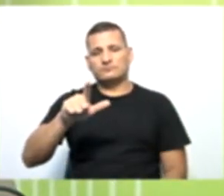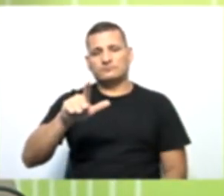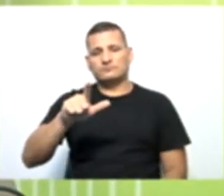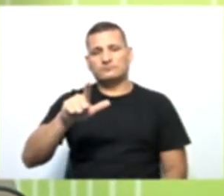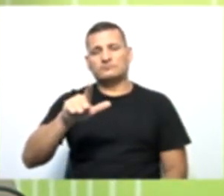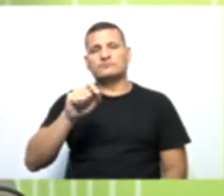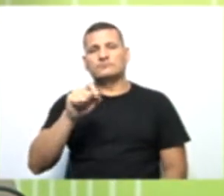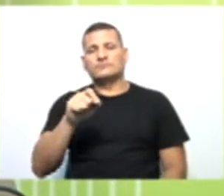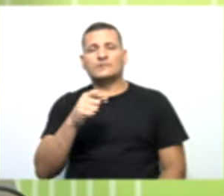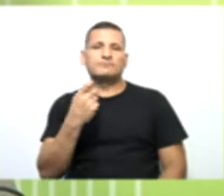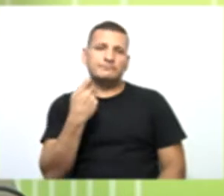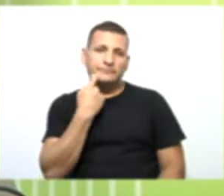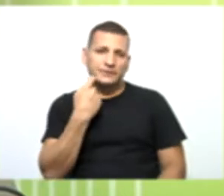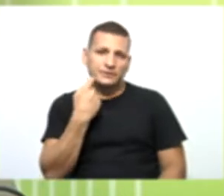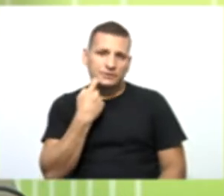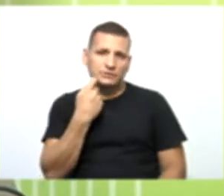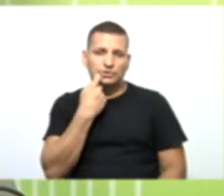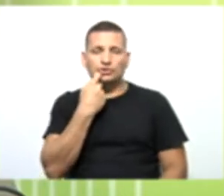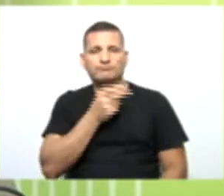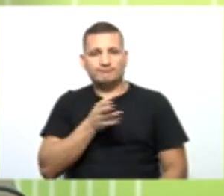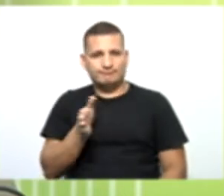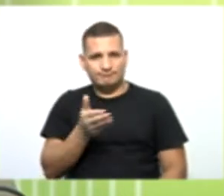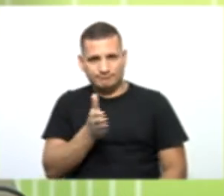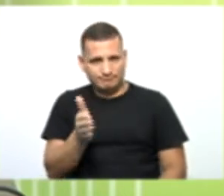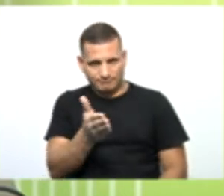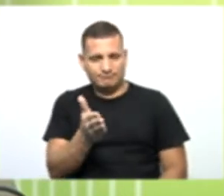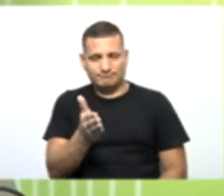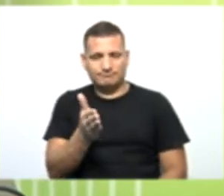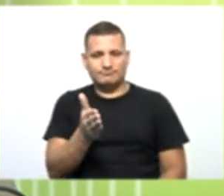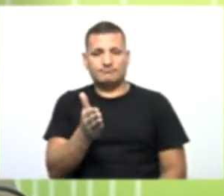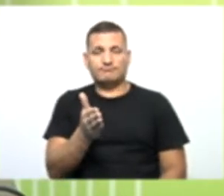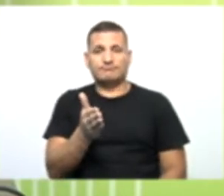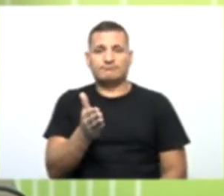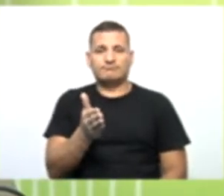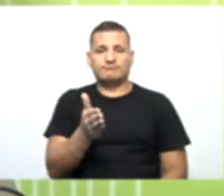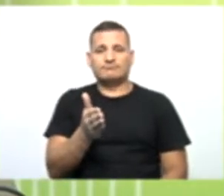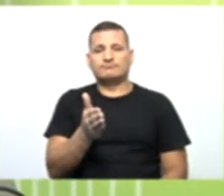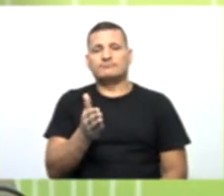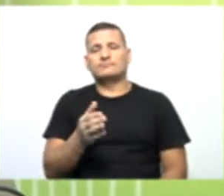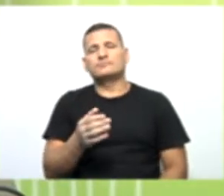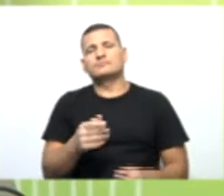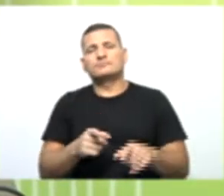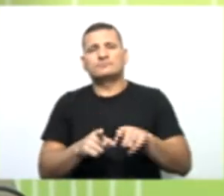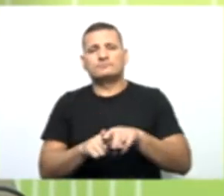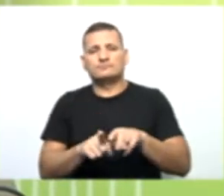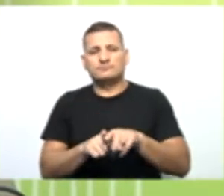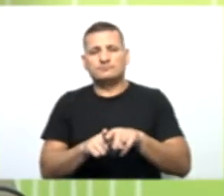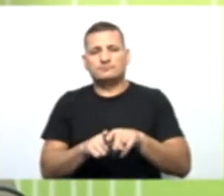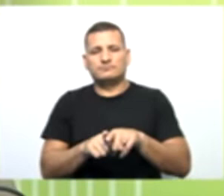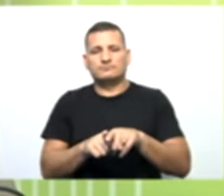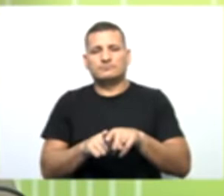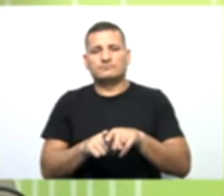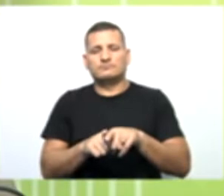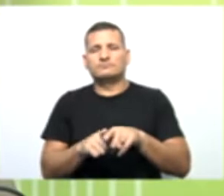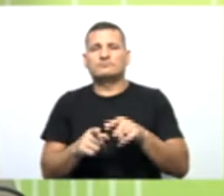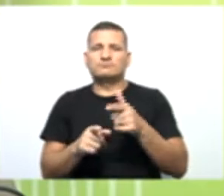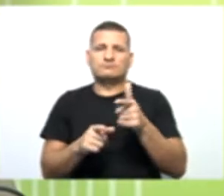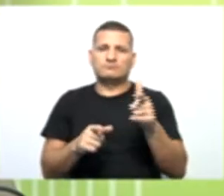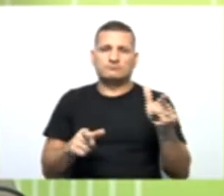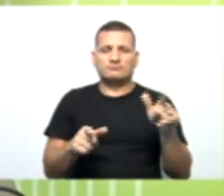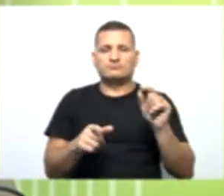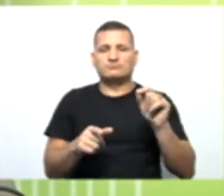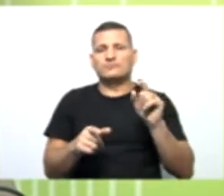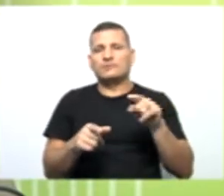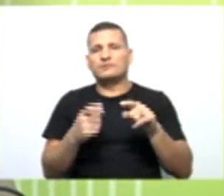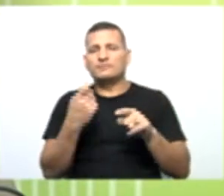de piscicultura, que é a produção de peixe, mas não só a produção de peixe, mas todo o outro encadeamento, que é o peixe